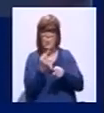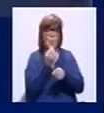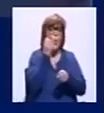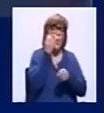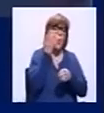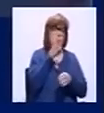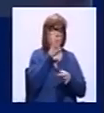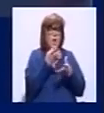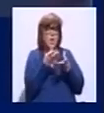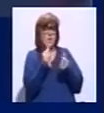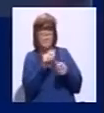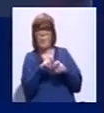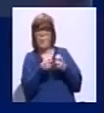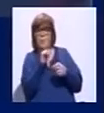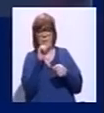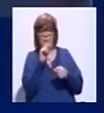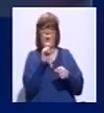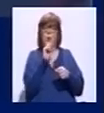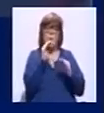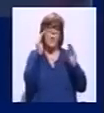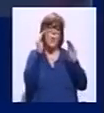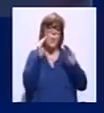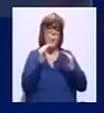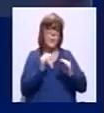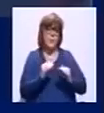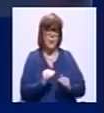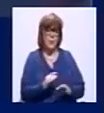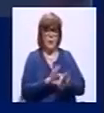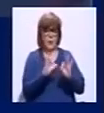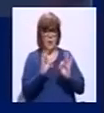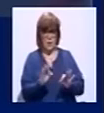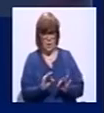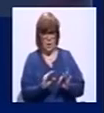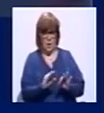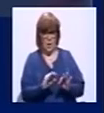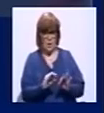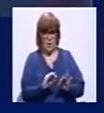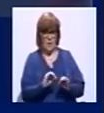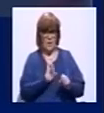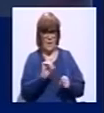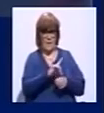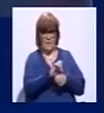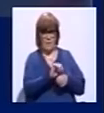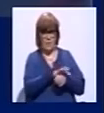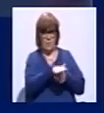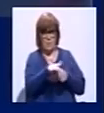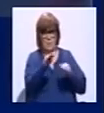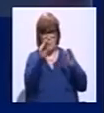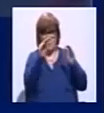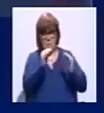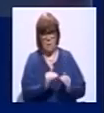resolver o problema pelo menos para reduzir essa essa transmissão aí do vírus e e